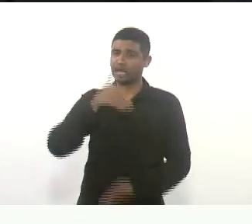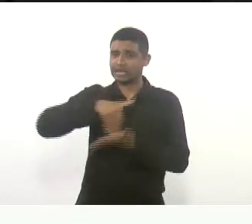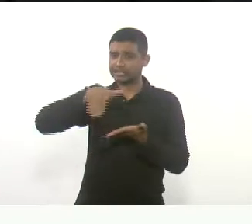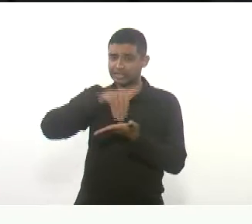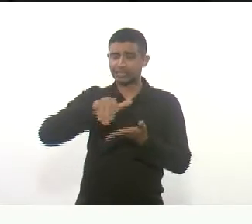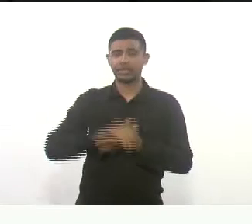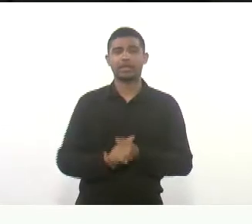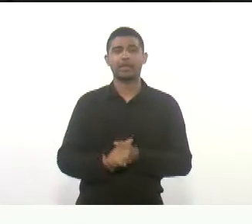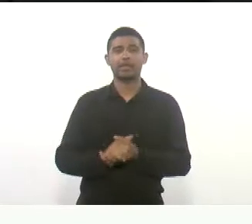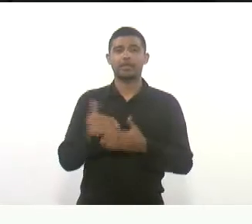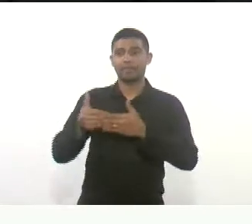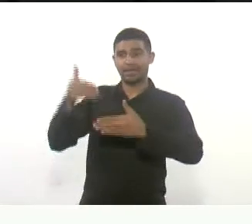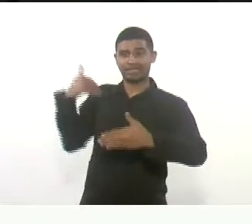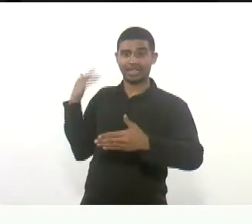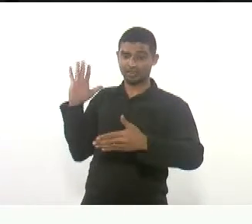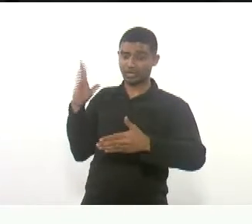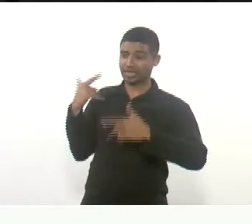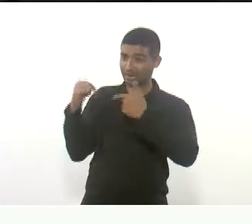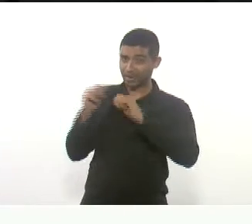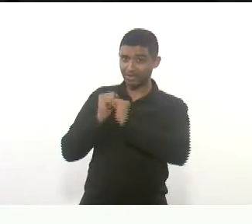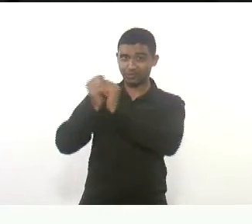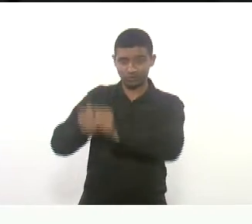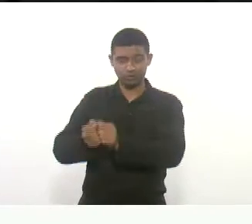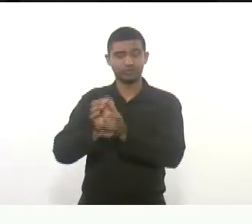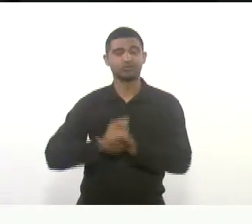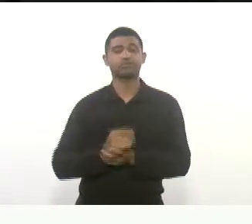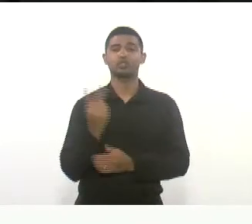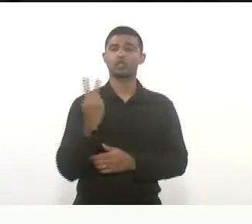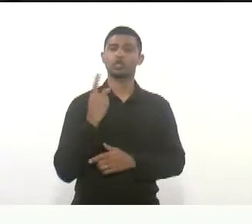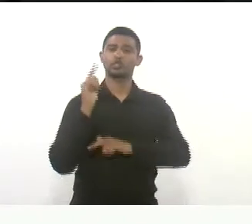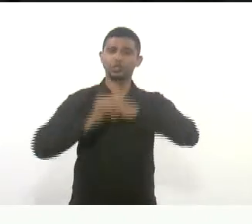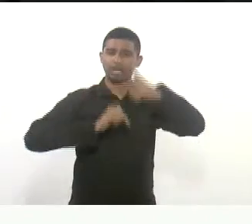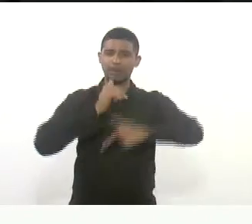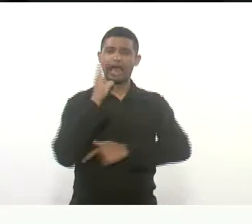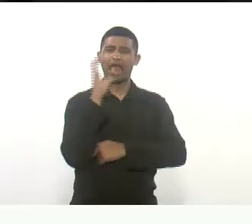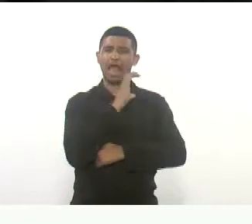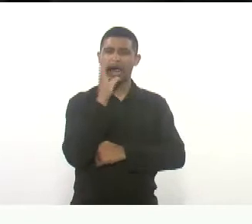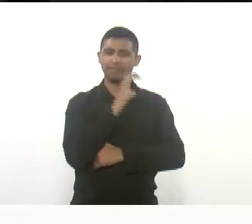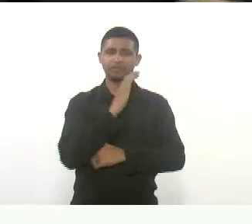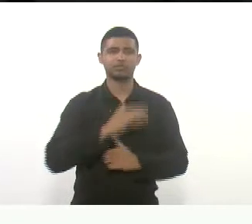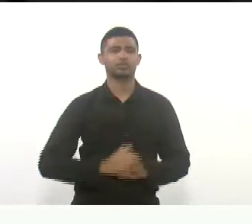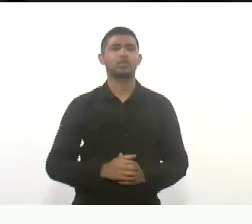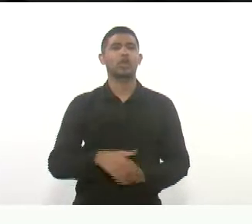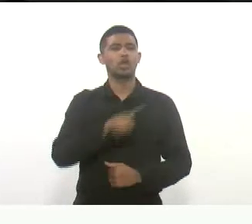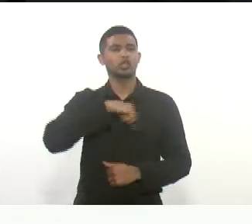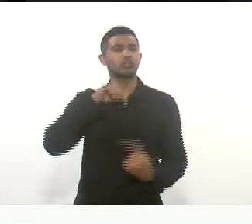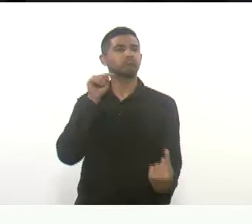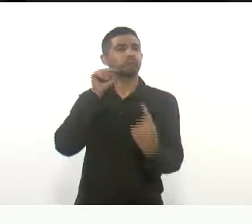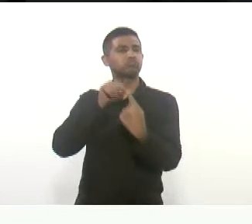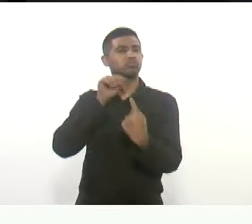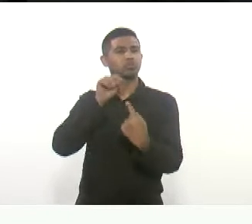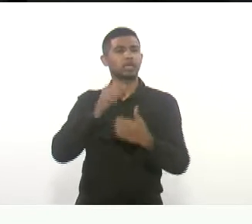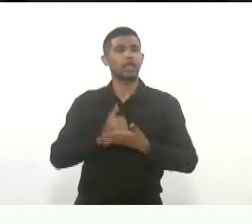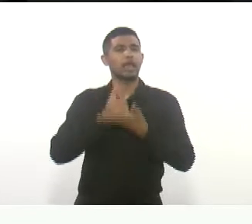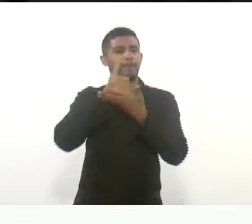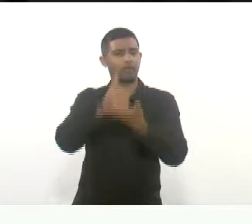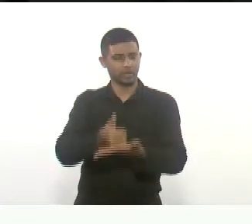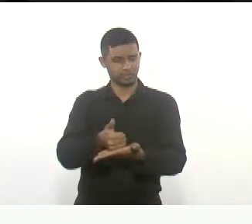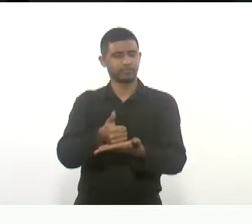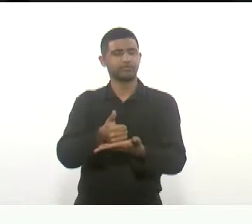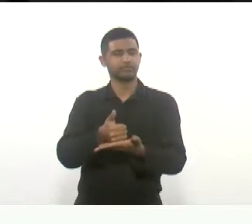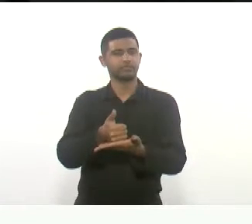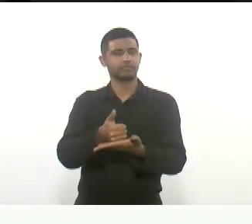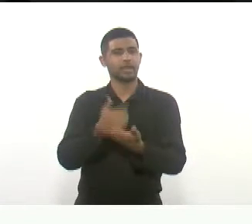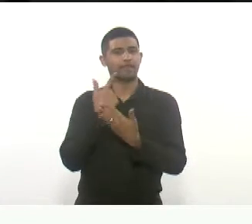na época que eu trabalhei lá. A gente trabalha, só rapidinho sobre o CEIP, a gente tem como missão apoiar